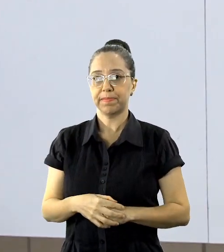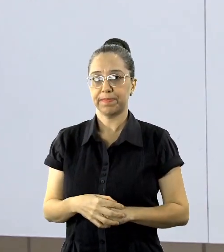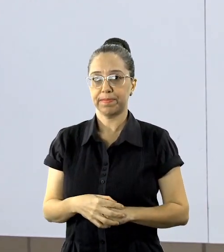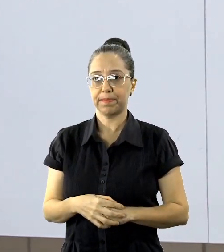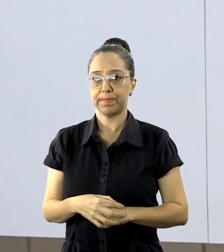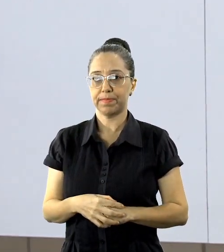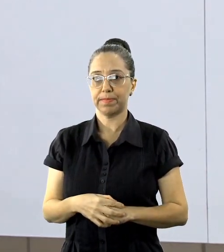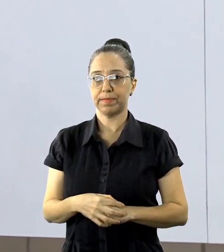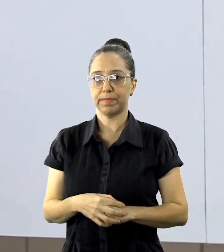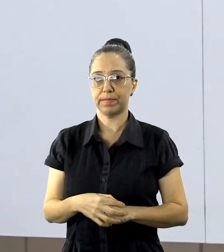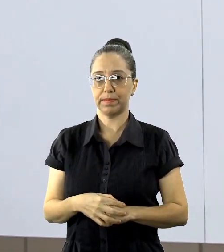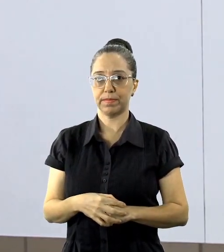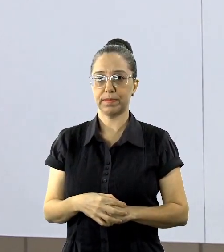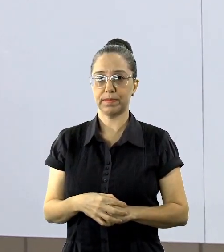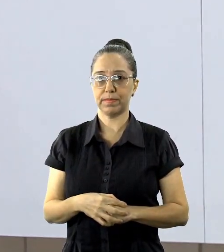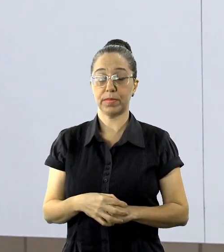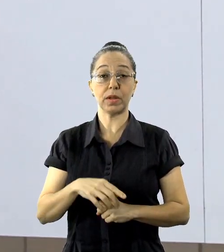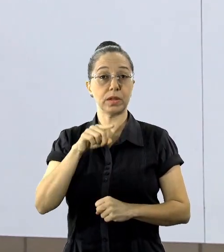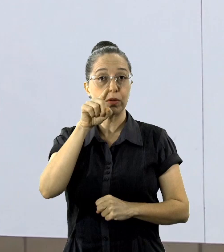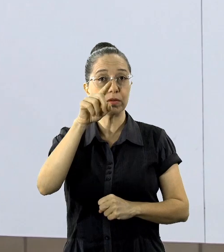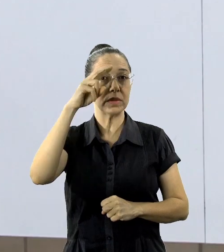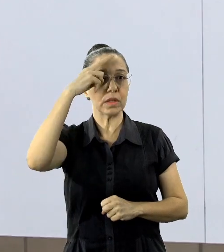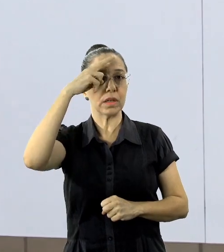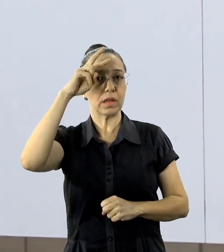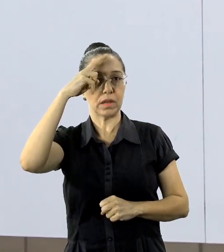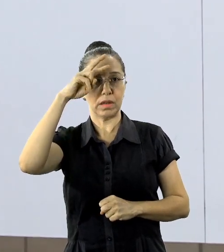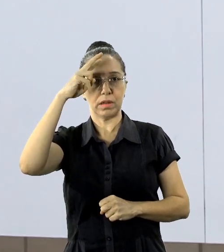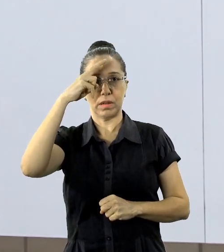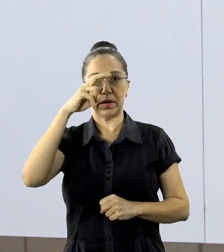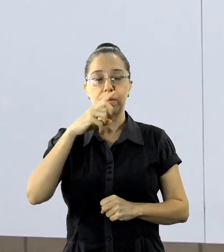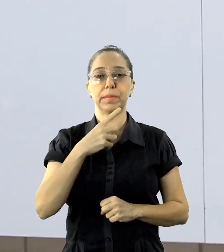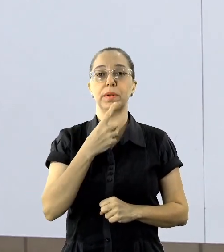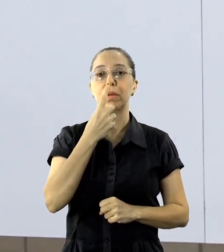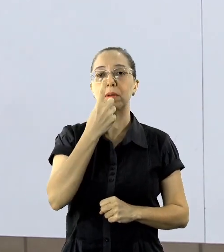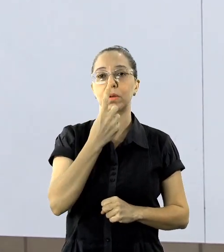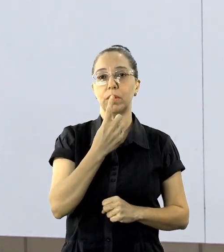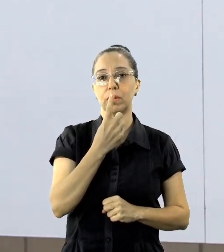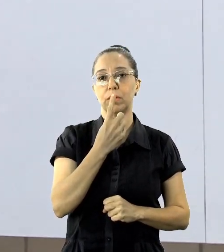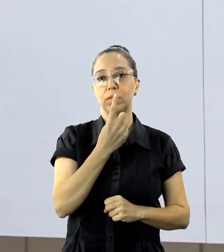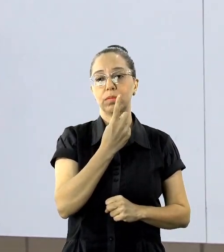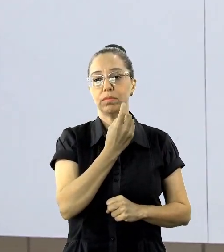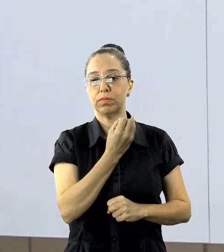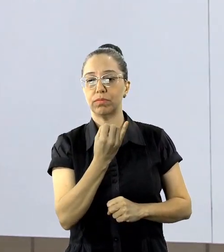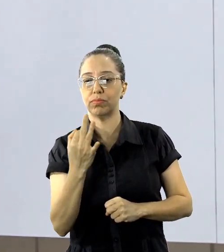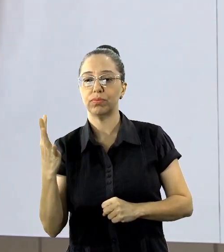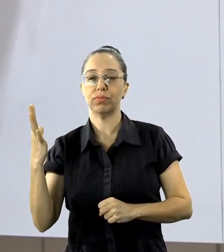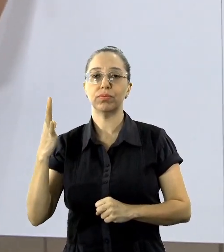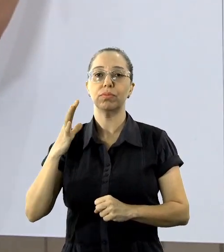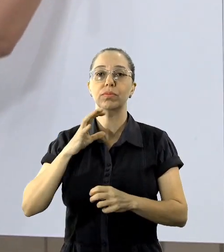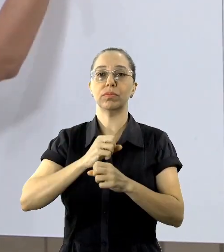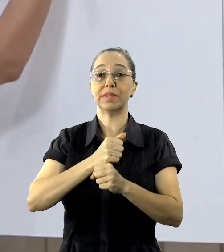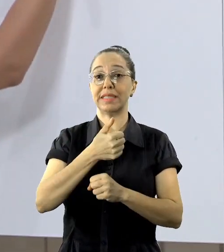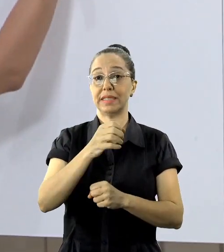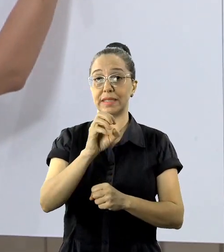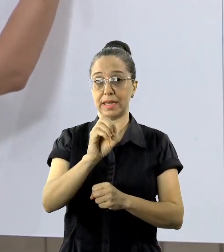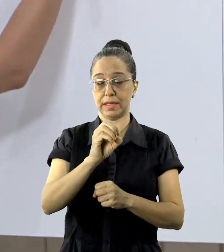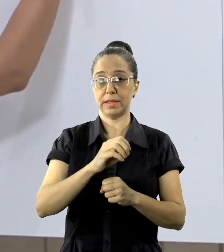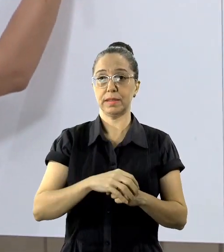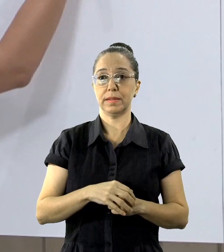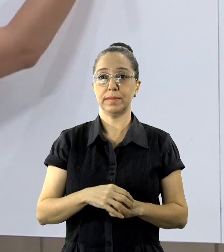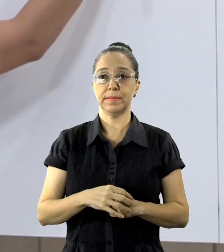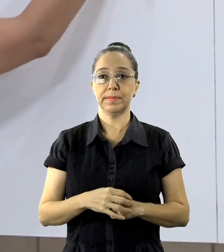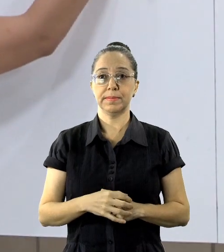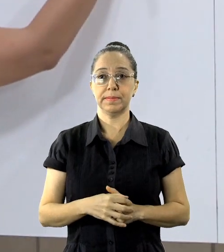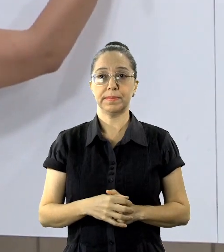dezenas. E aí você lembra que uma dezena é quantas unidades? 10 unidades. Então, 10, vamos